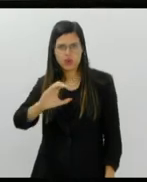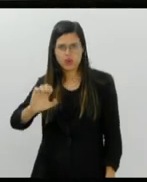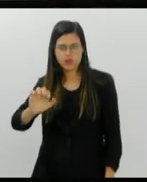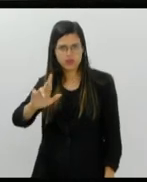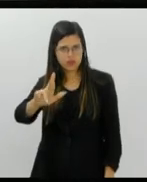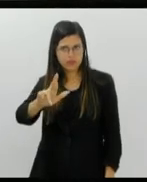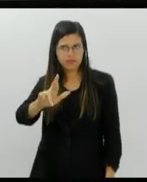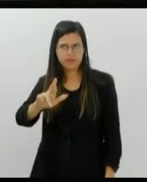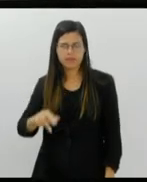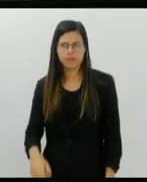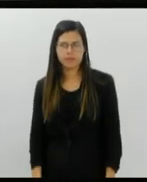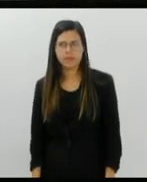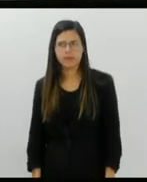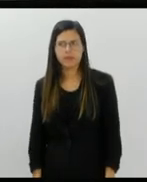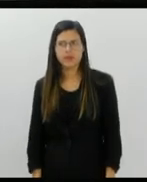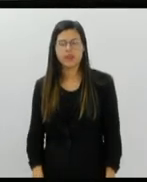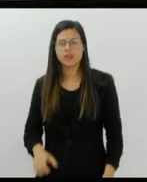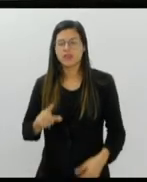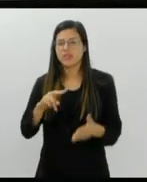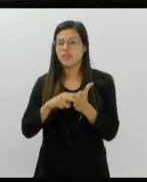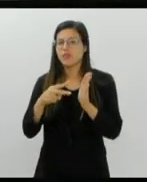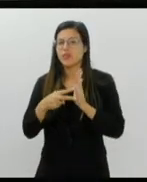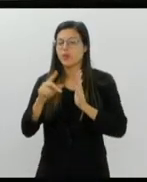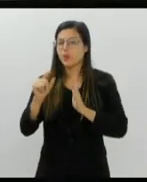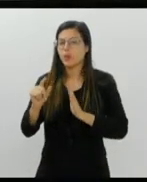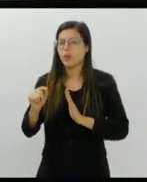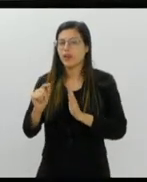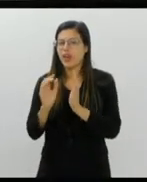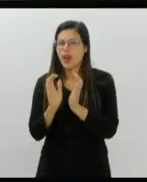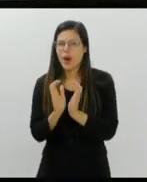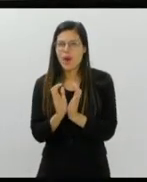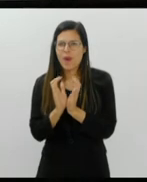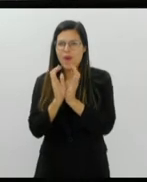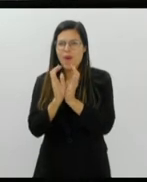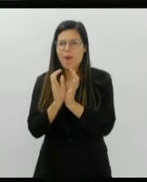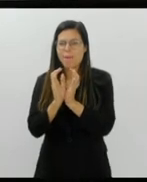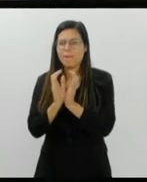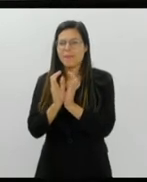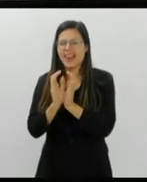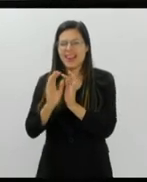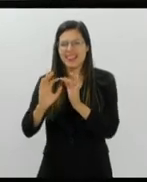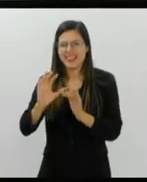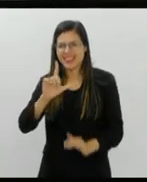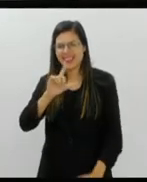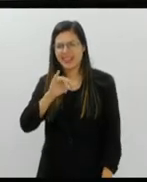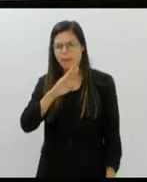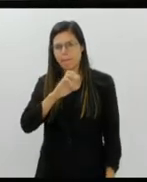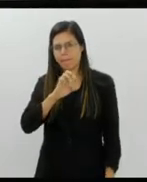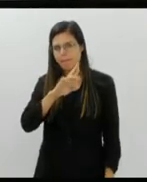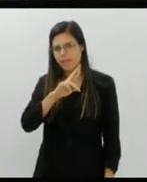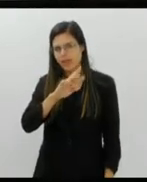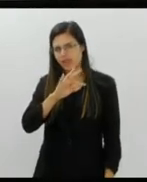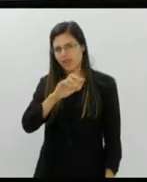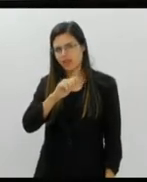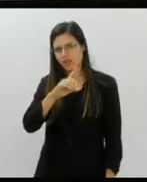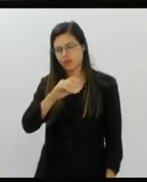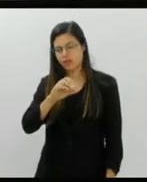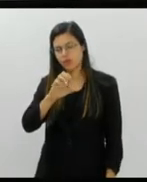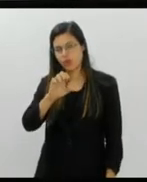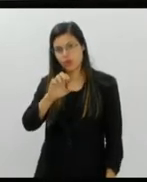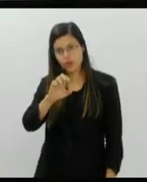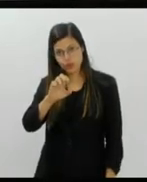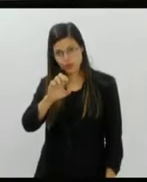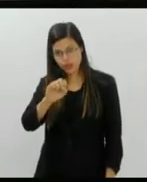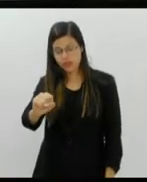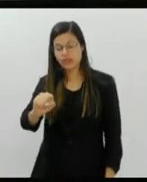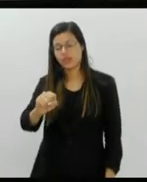vocês aqui a Copa Libertadores das Américas de cadeirante aonde nós tivemos estamos está tendo